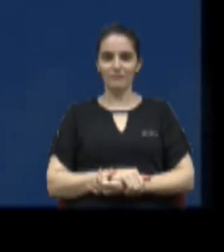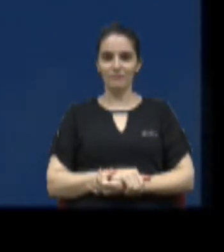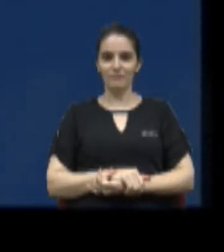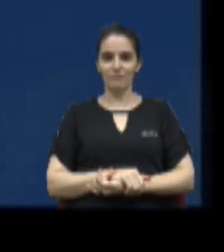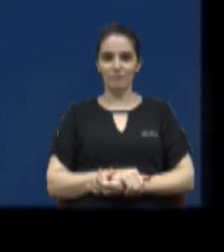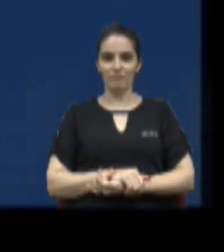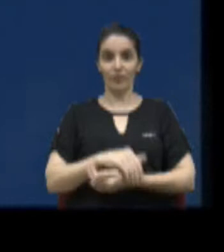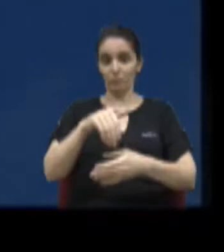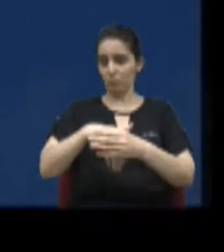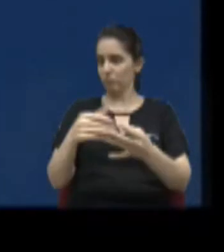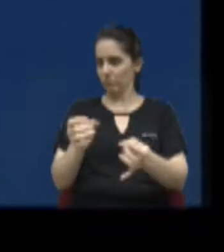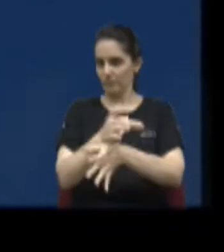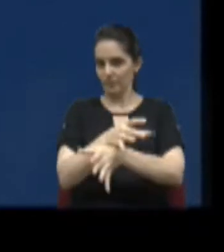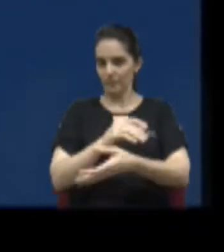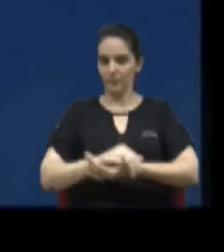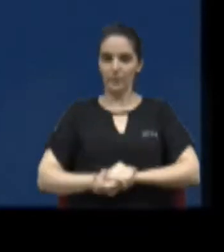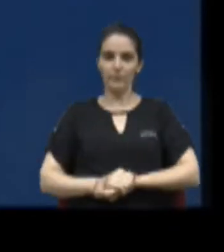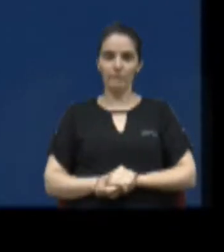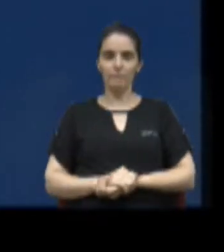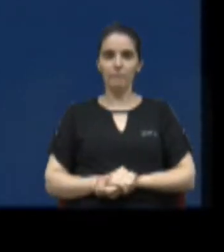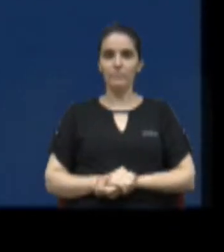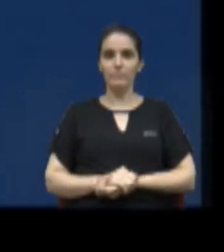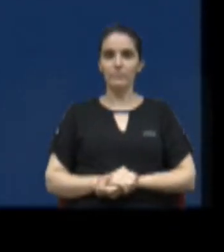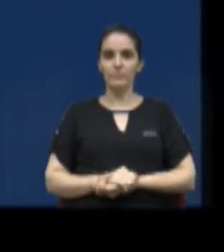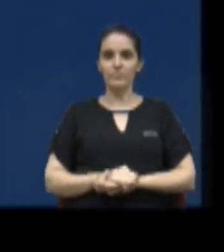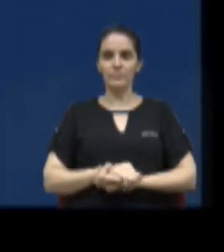Está encerrada a votação.